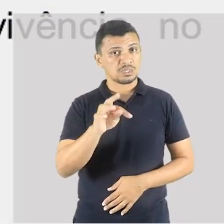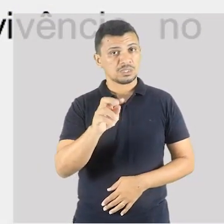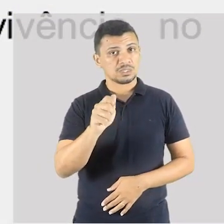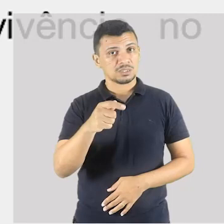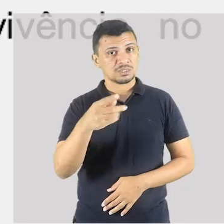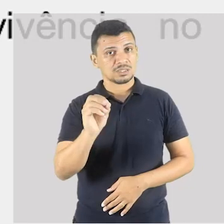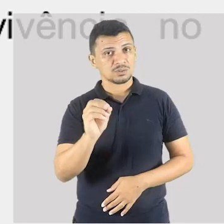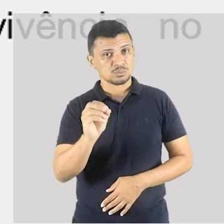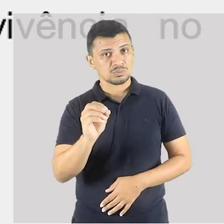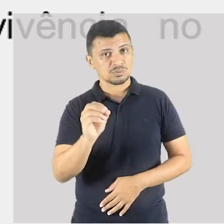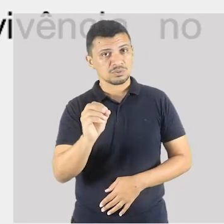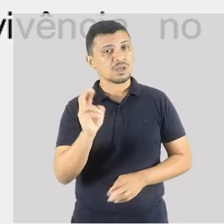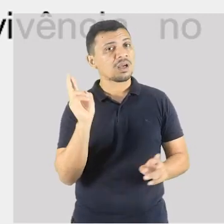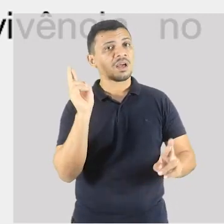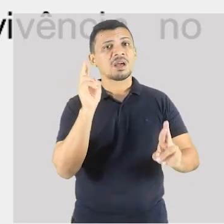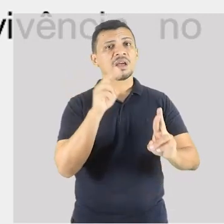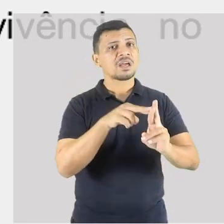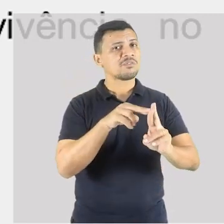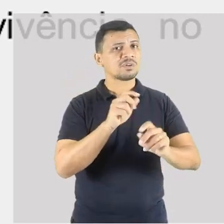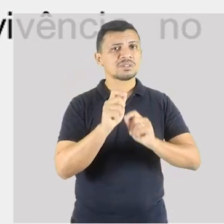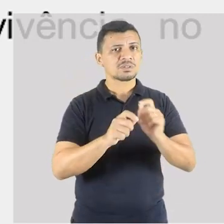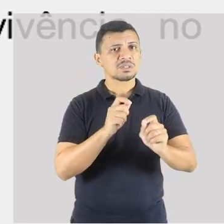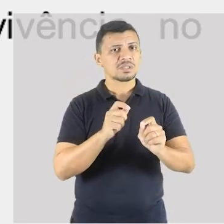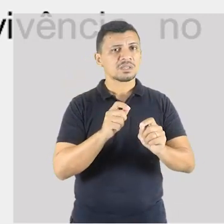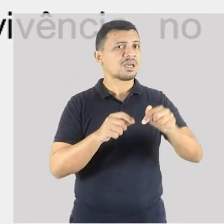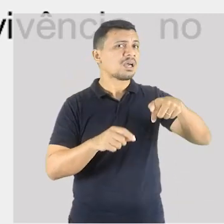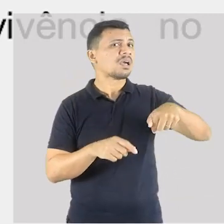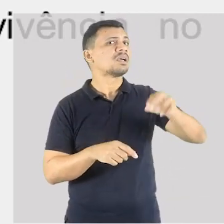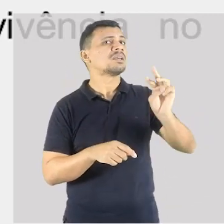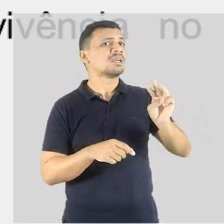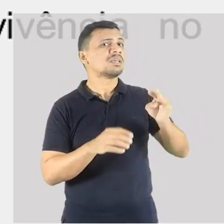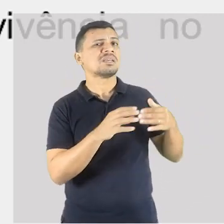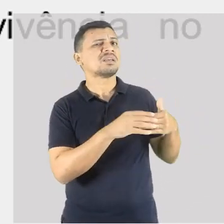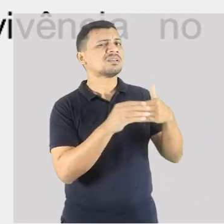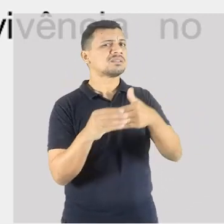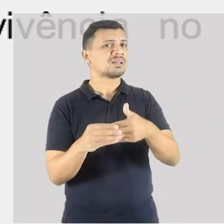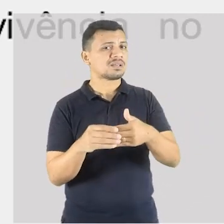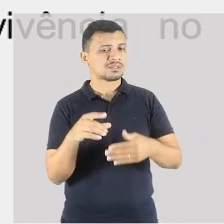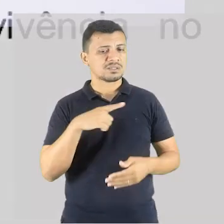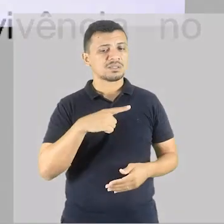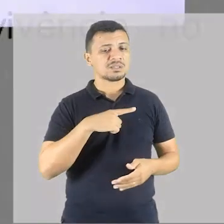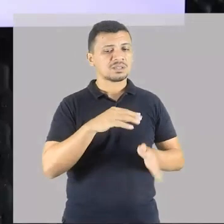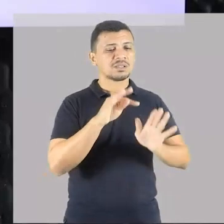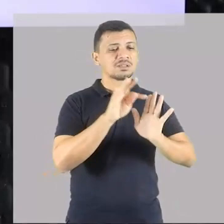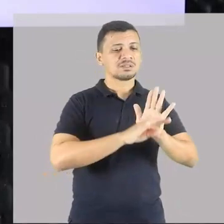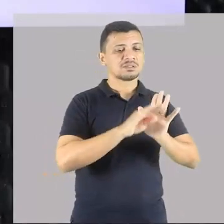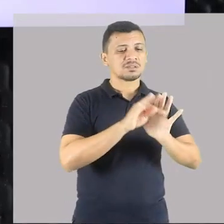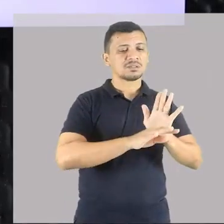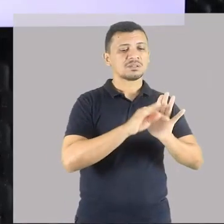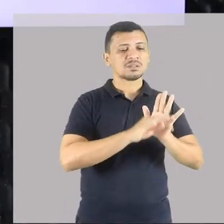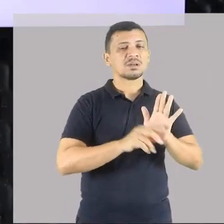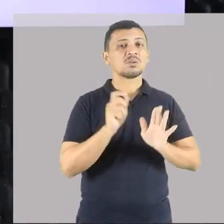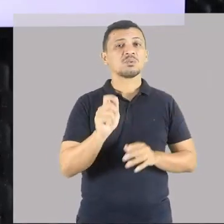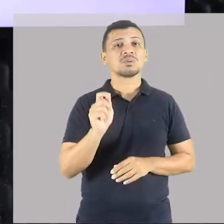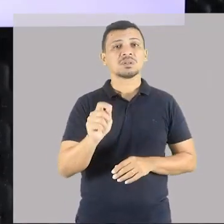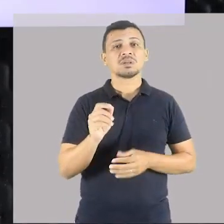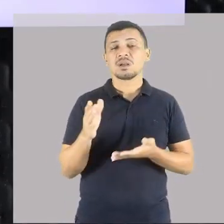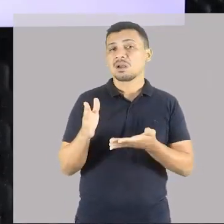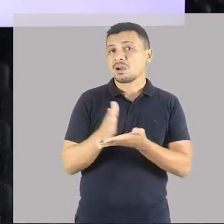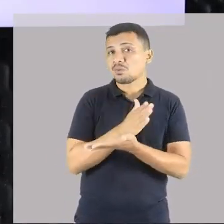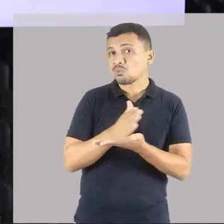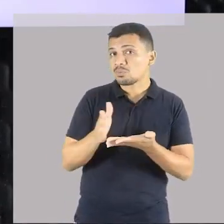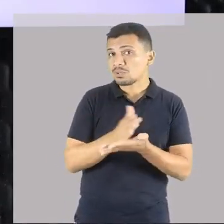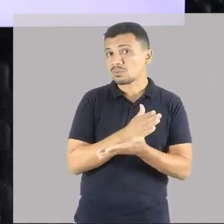benefícios. A referência aqui, quem é que traz? Está no texto, certo? A referência do texto é que alguma